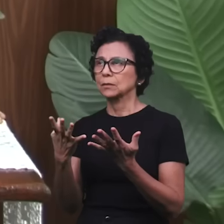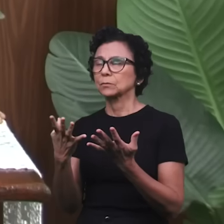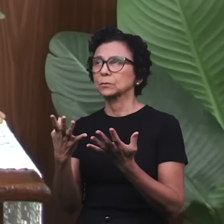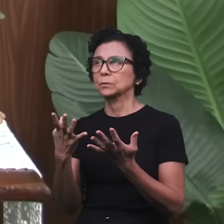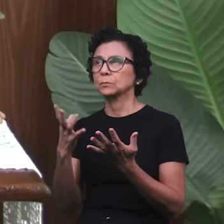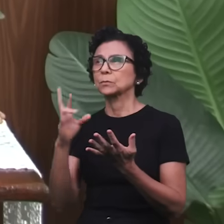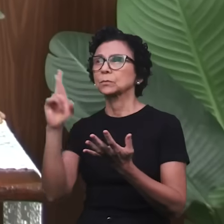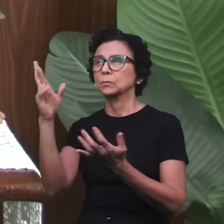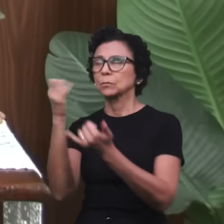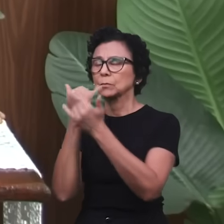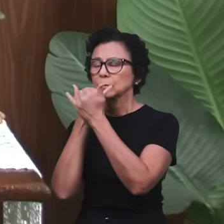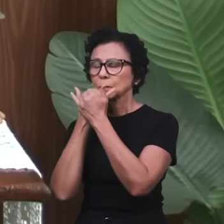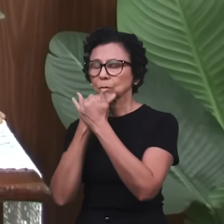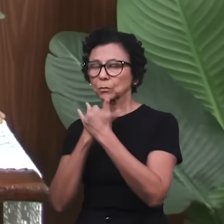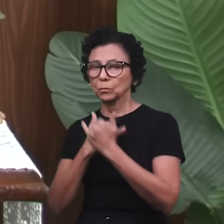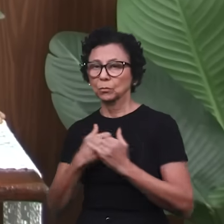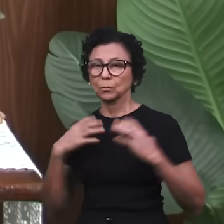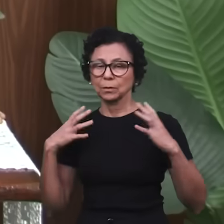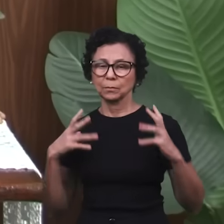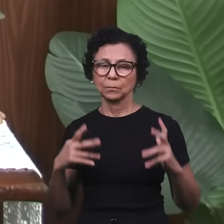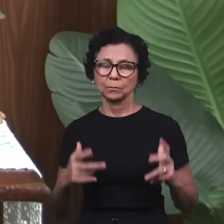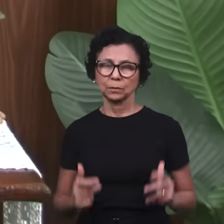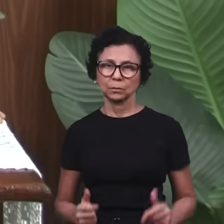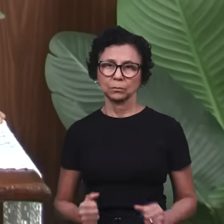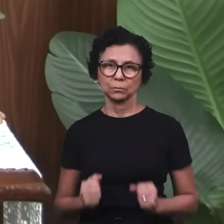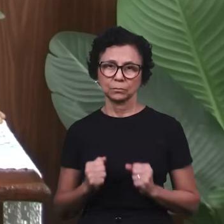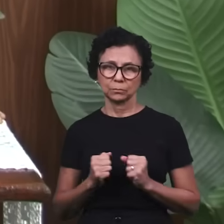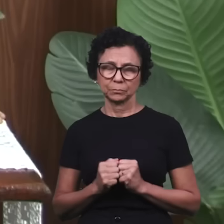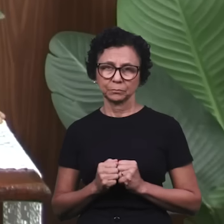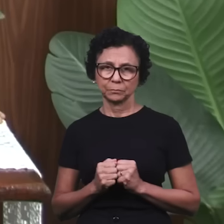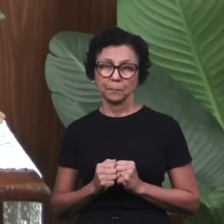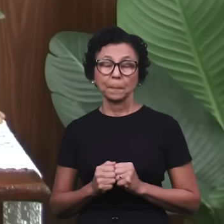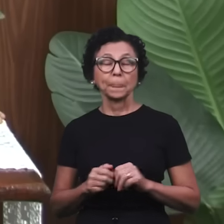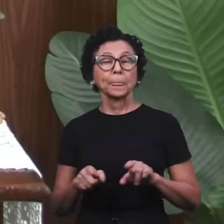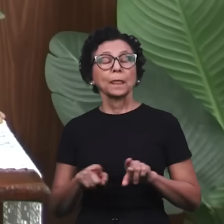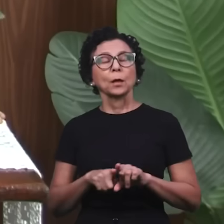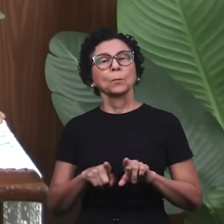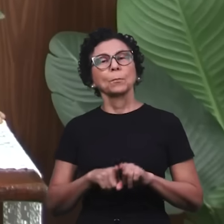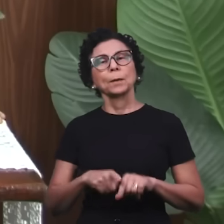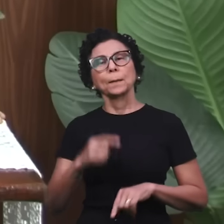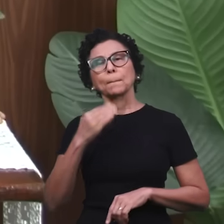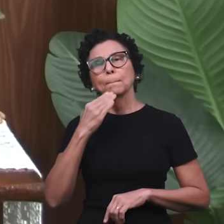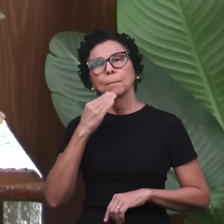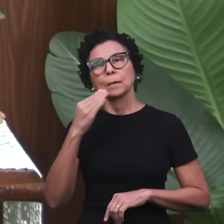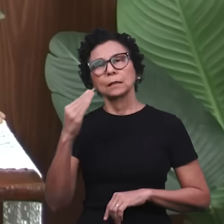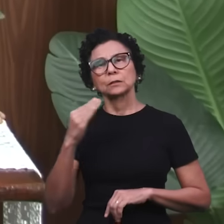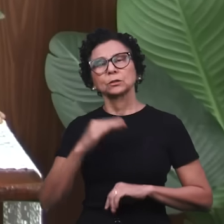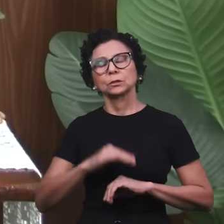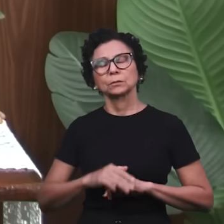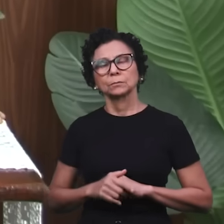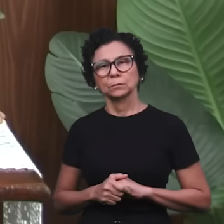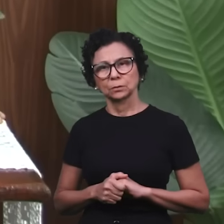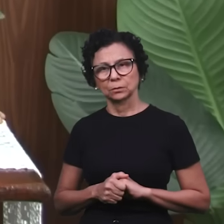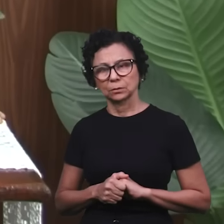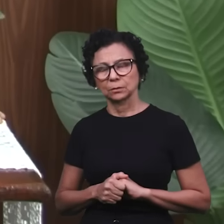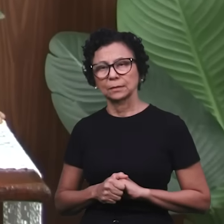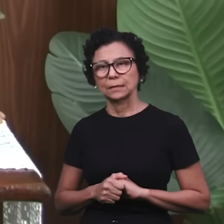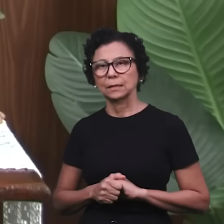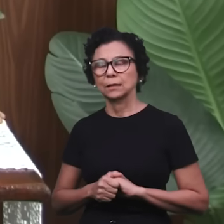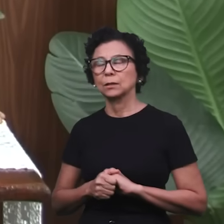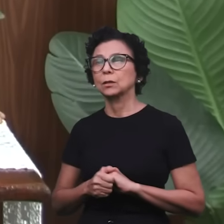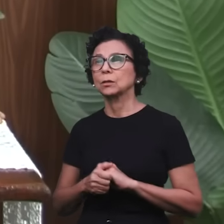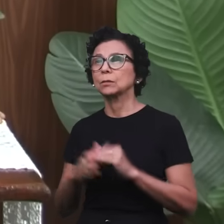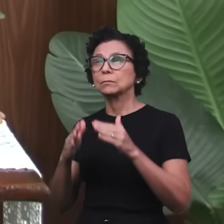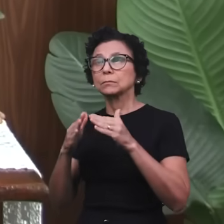perdoar os pecados e nos purificar de toda injustiça. Pedimos também, Senhor, nos abre este novo e vivo caminho até a Tua